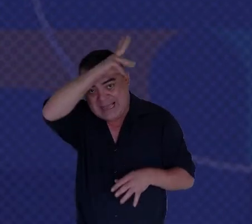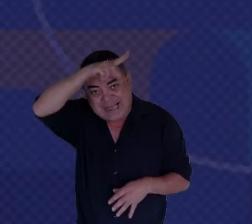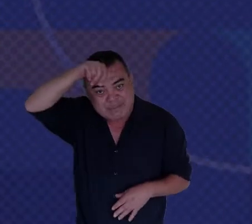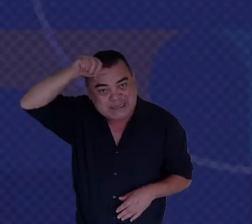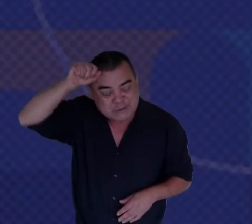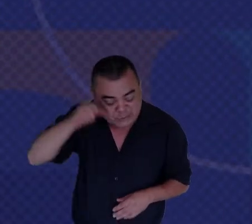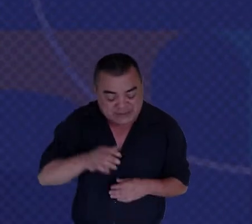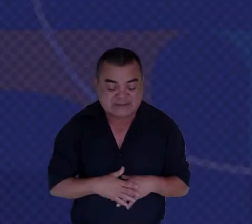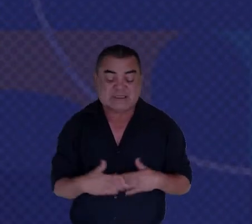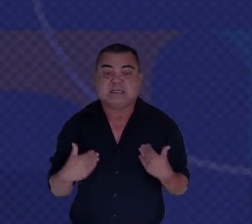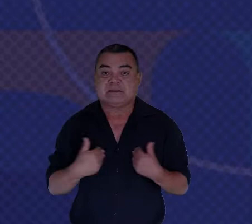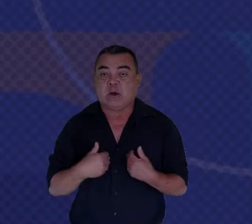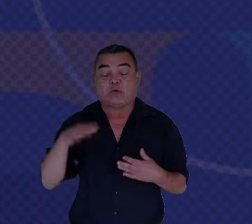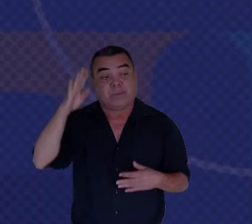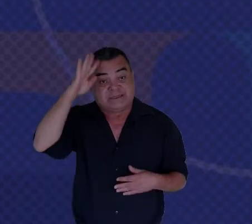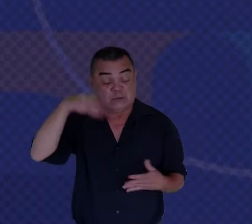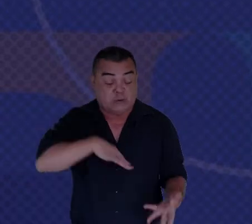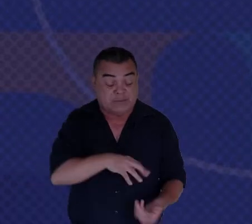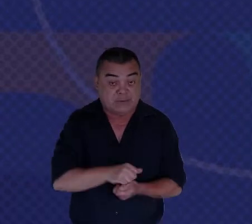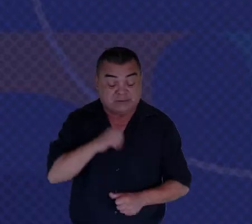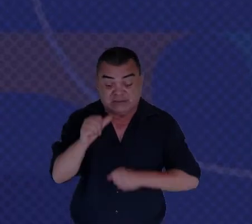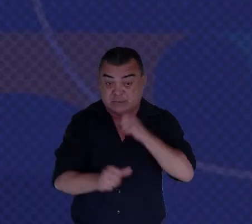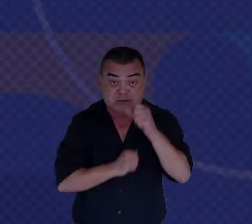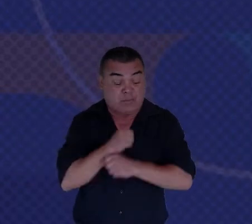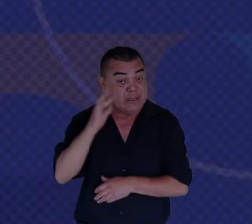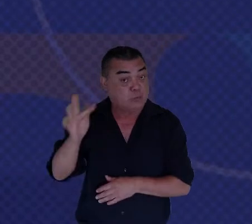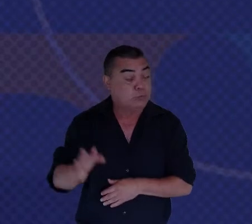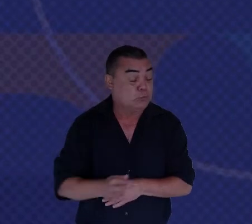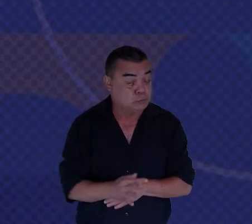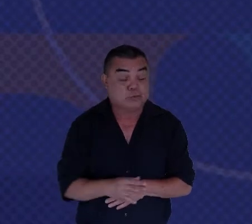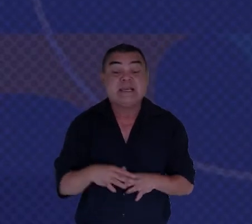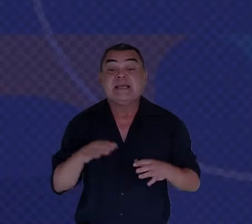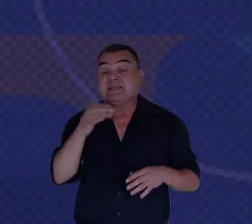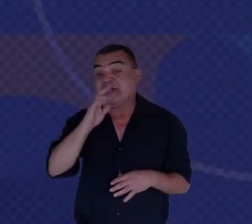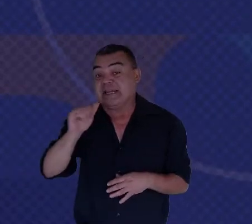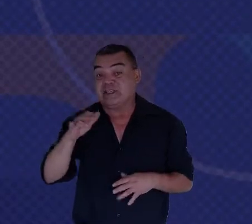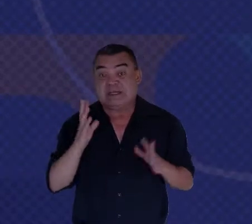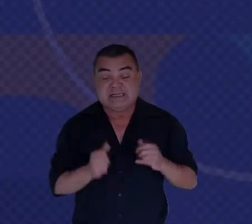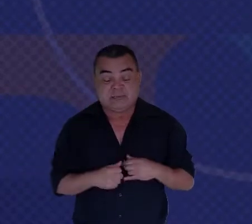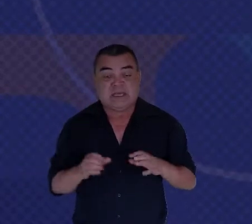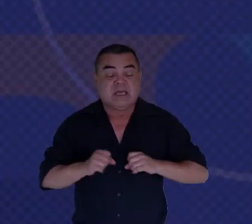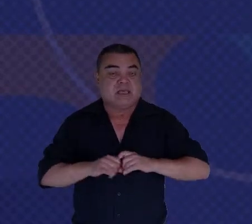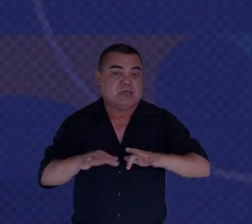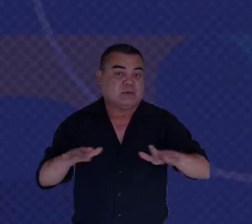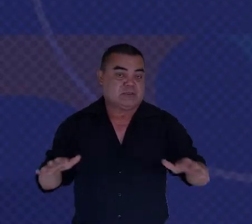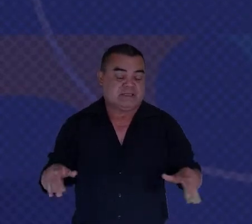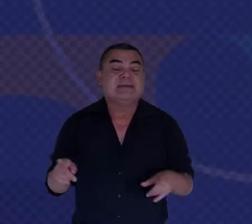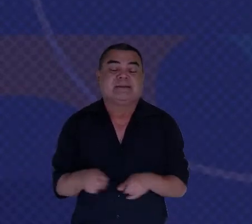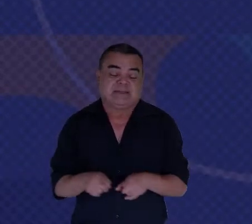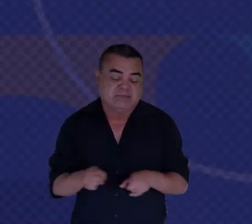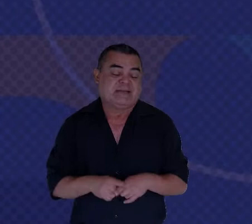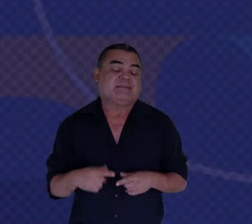bom então o Brasil com protagonista Global da transformação para o mundo de energia limpa e abundante também temos uma arte